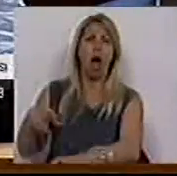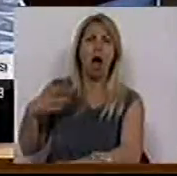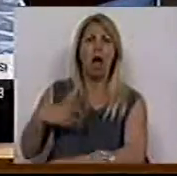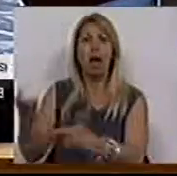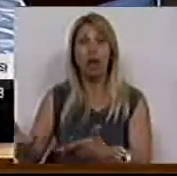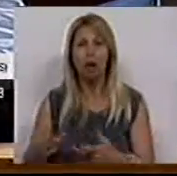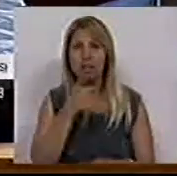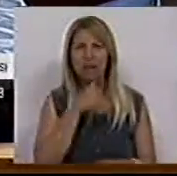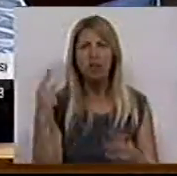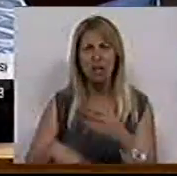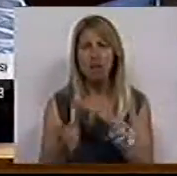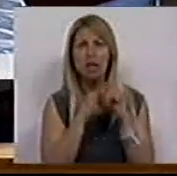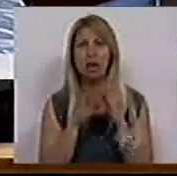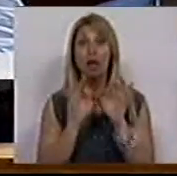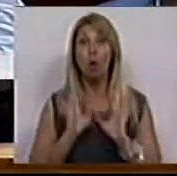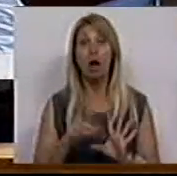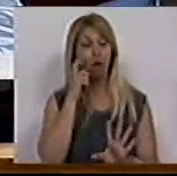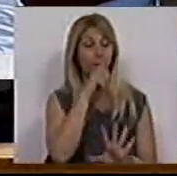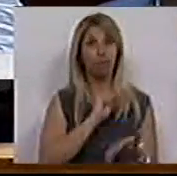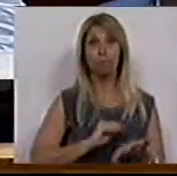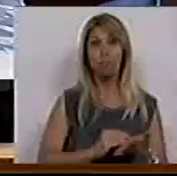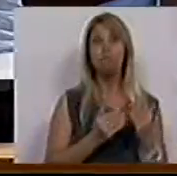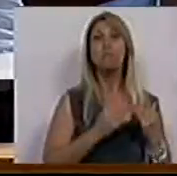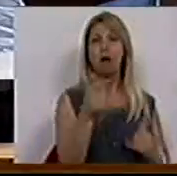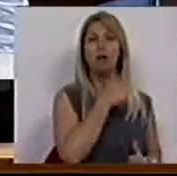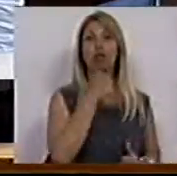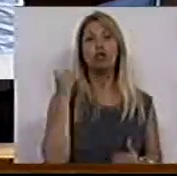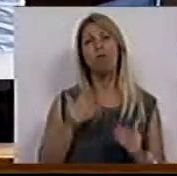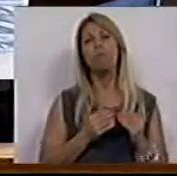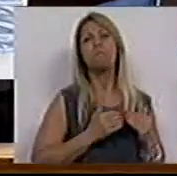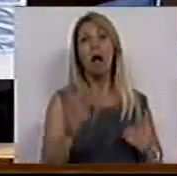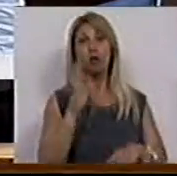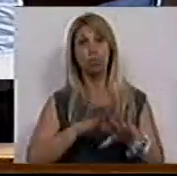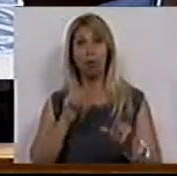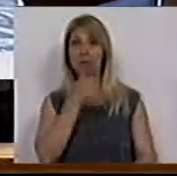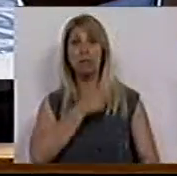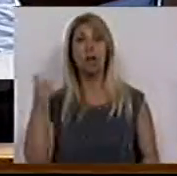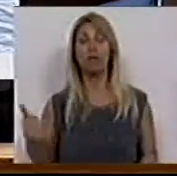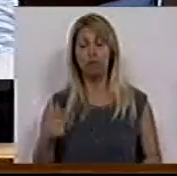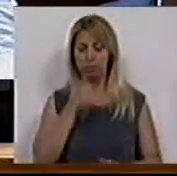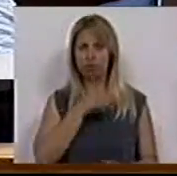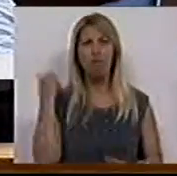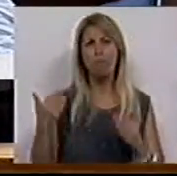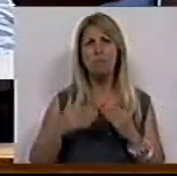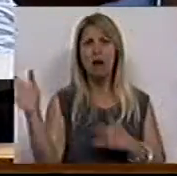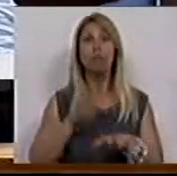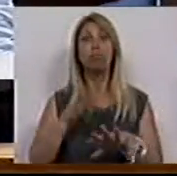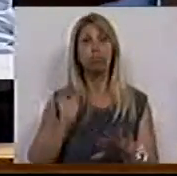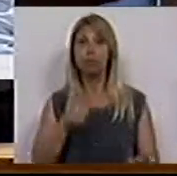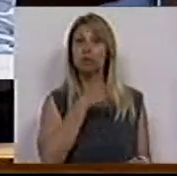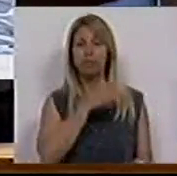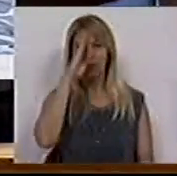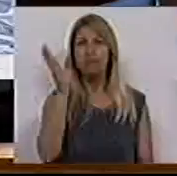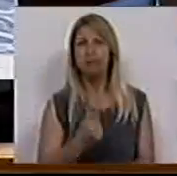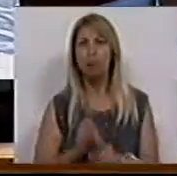não foram iguais. Aqueles que eram mais pobres sofreram mais com os sacrifícios, sofreram mais com os sacrifícios. Sabe